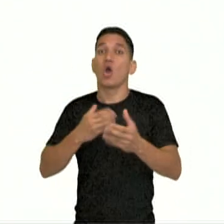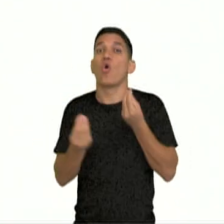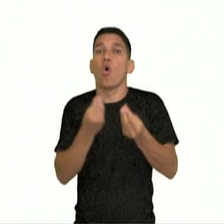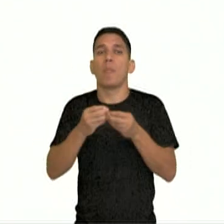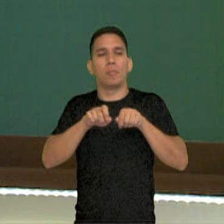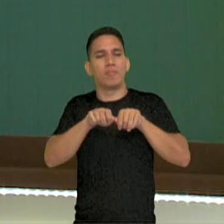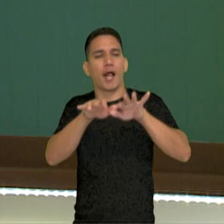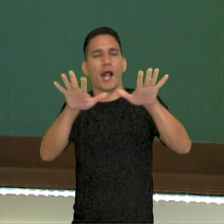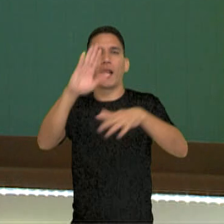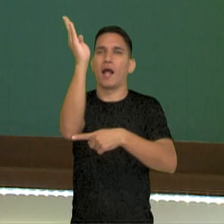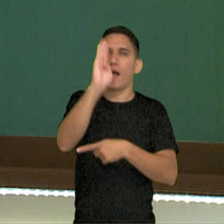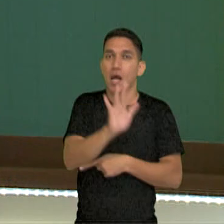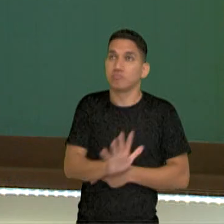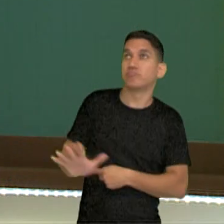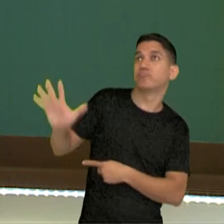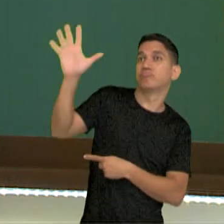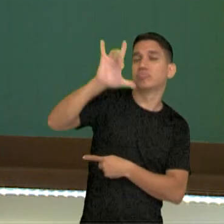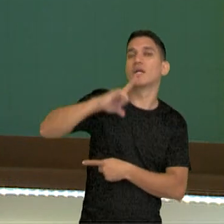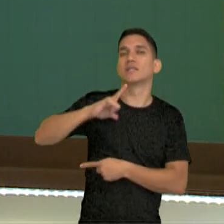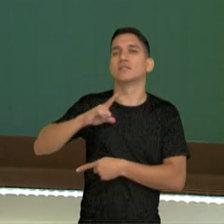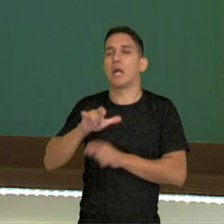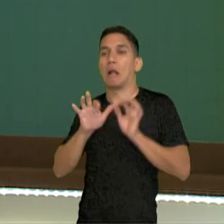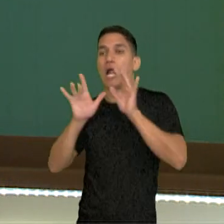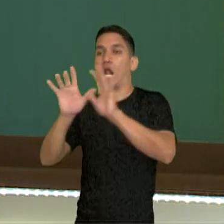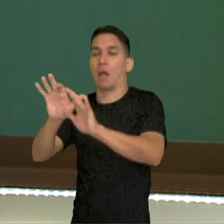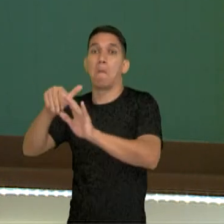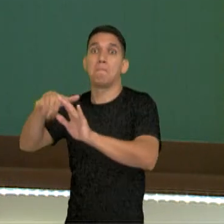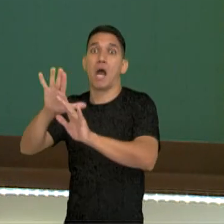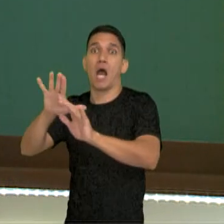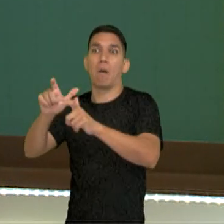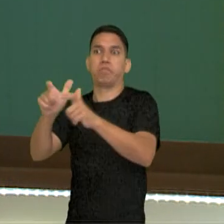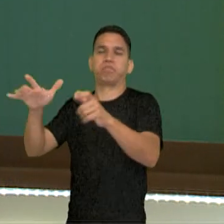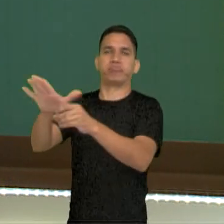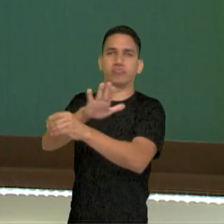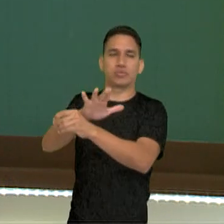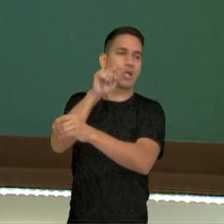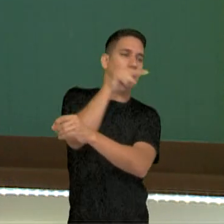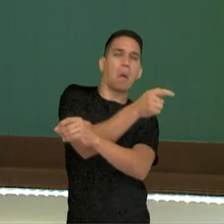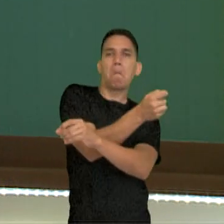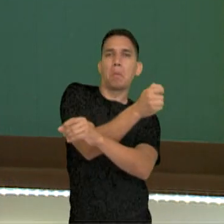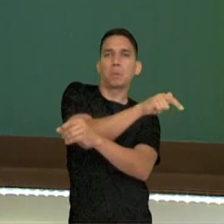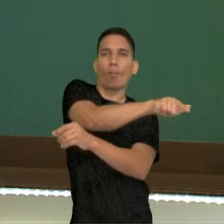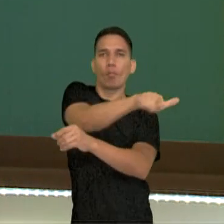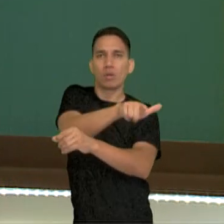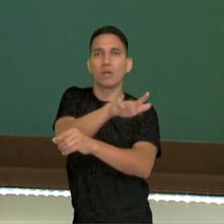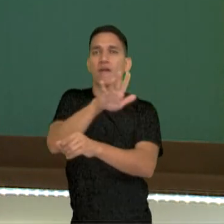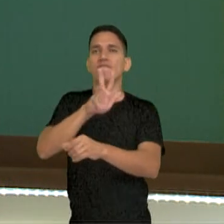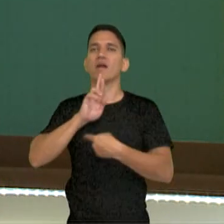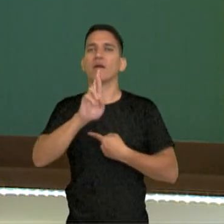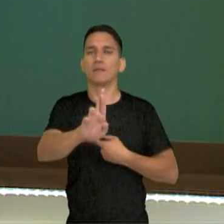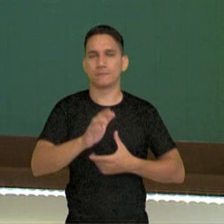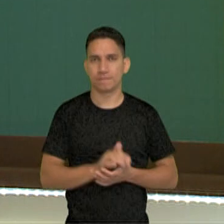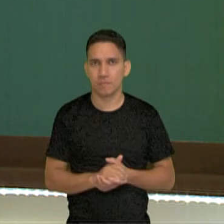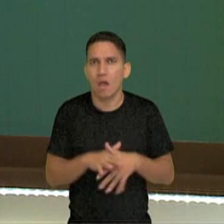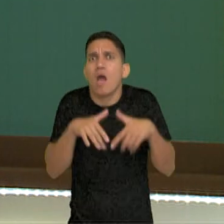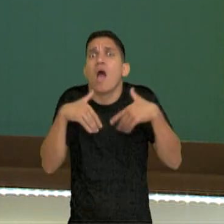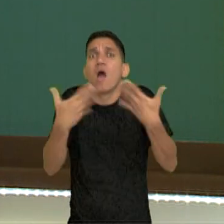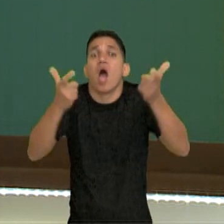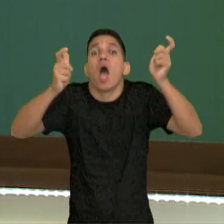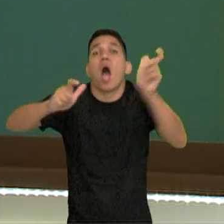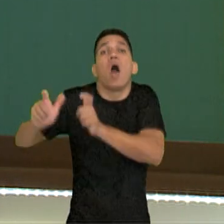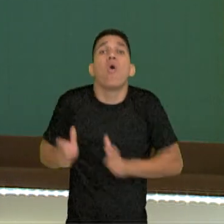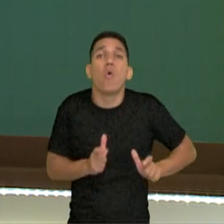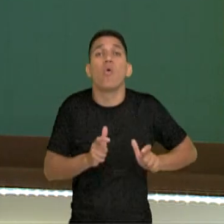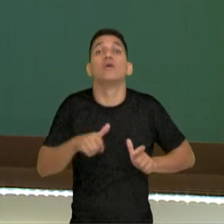da população, áreas mais e menos populosas ali de concentração, né? E vão responder, onde estão as